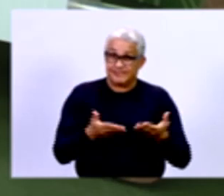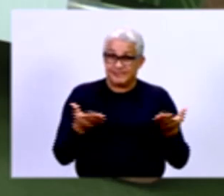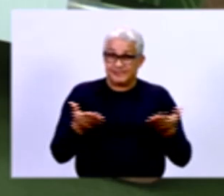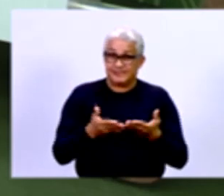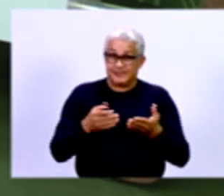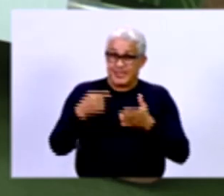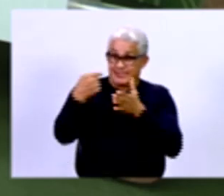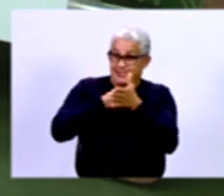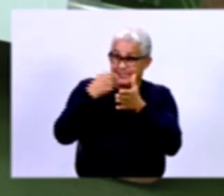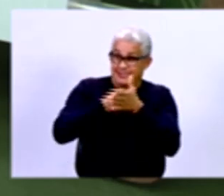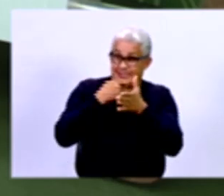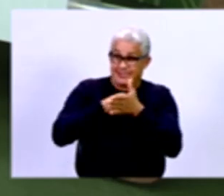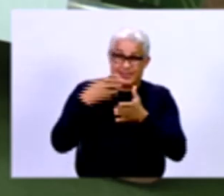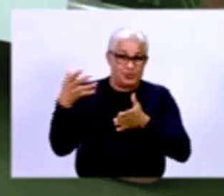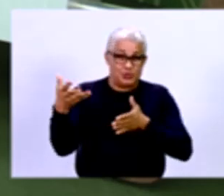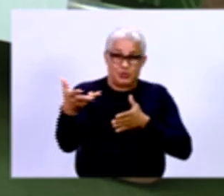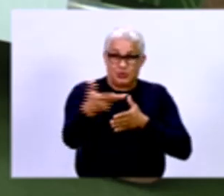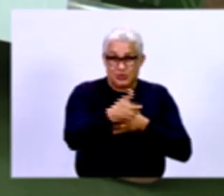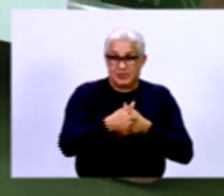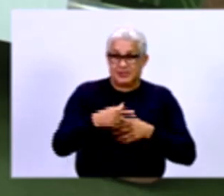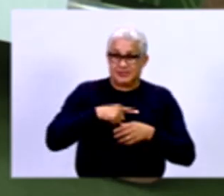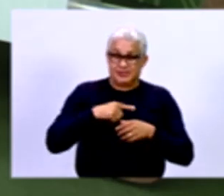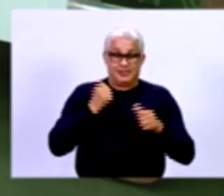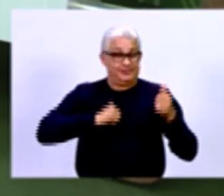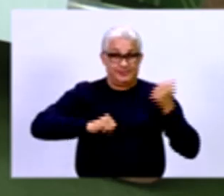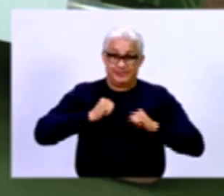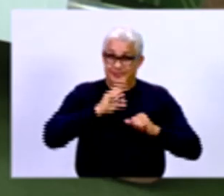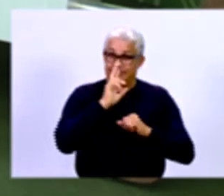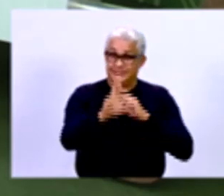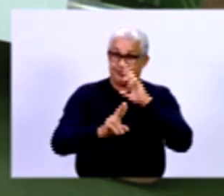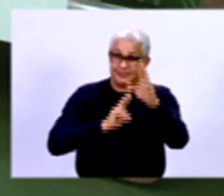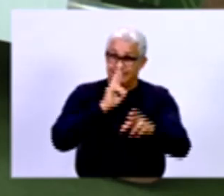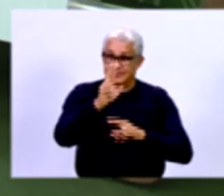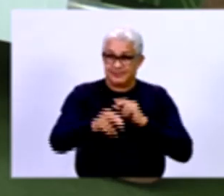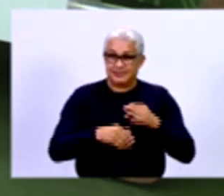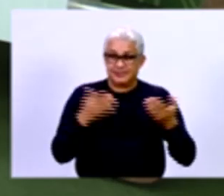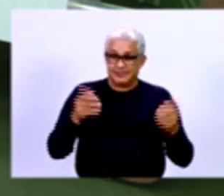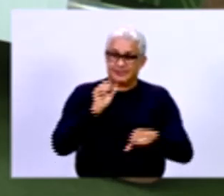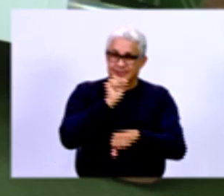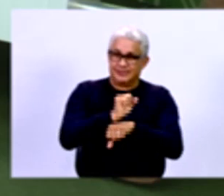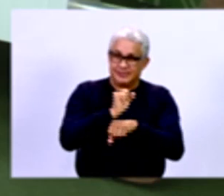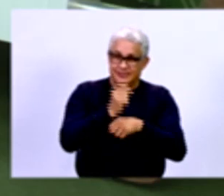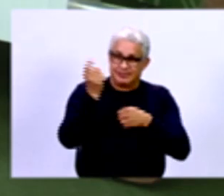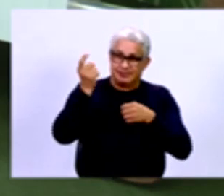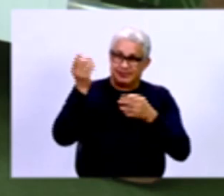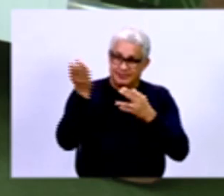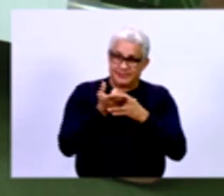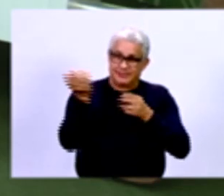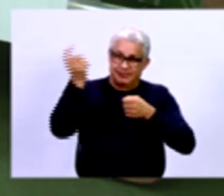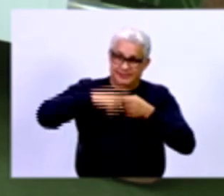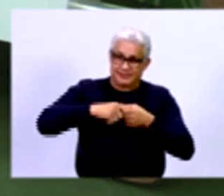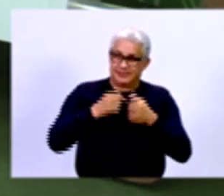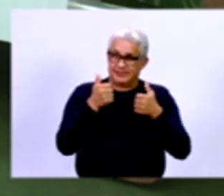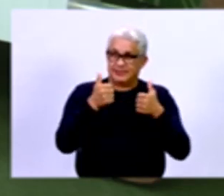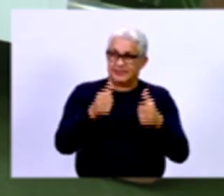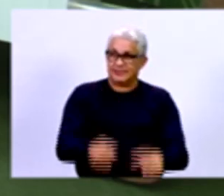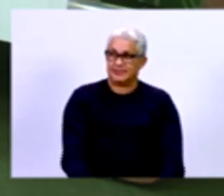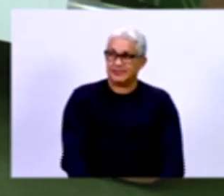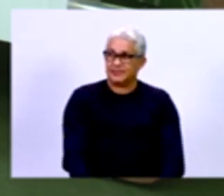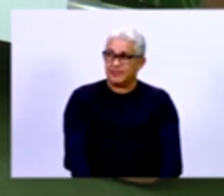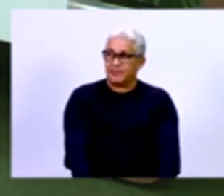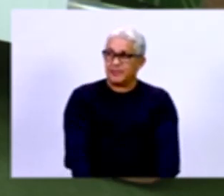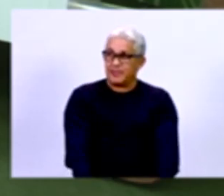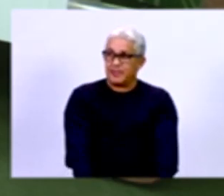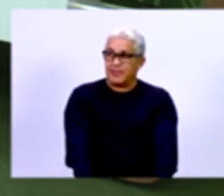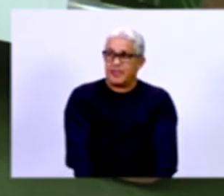cheio de perguntas maravilhosas, nós estamos ansiosos para respondê-las. Vamos aguardar após o intervalo. Até breve.